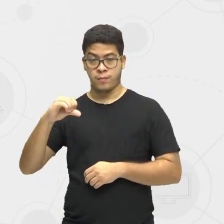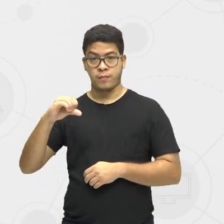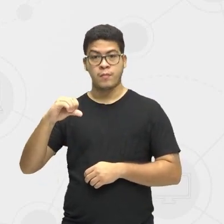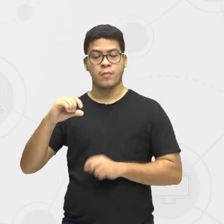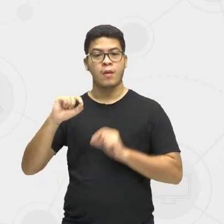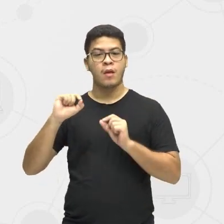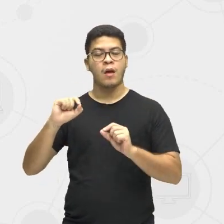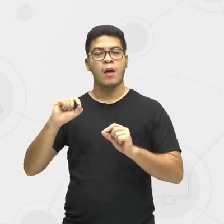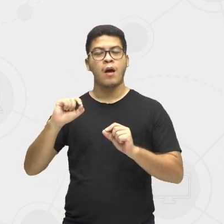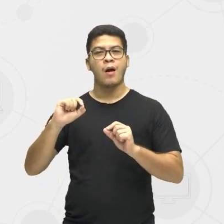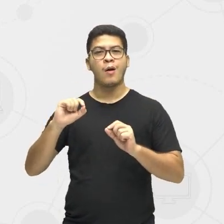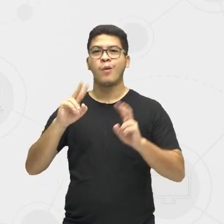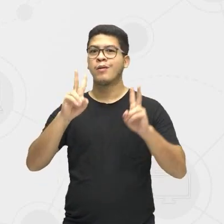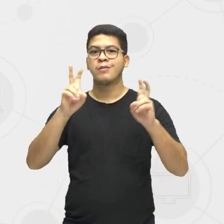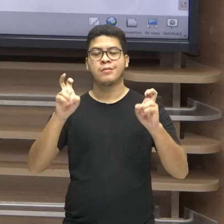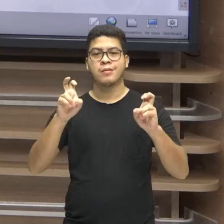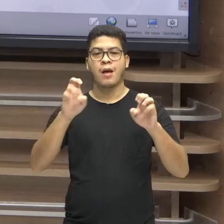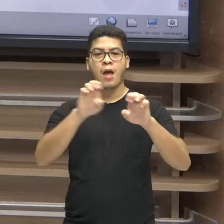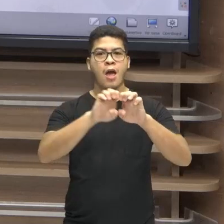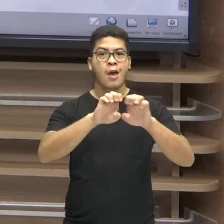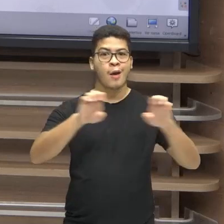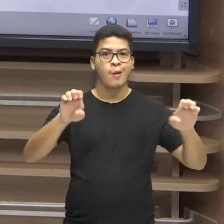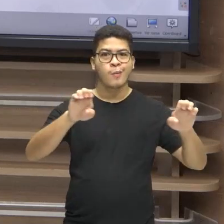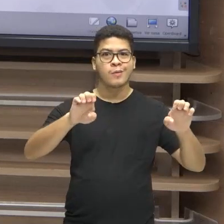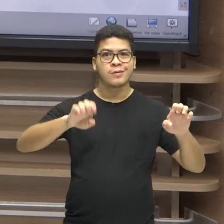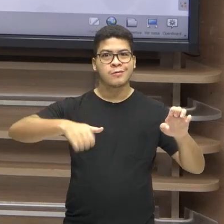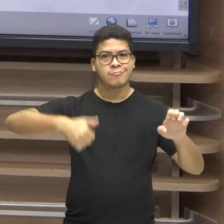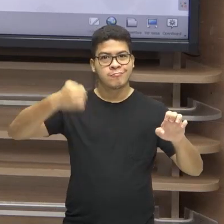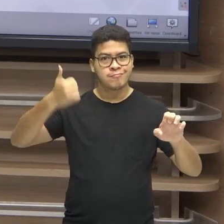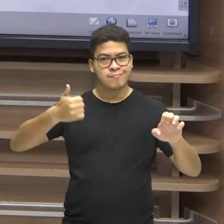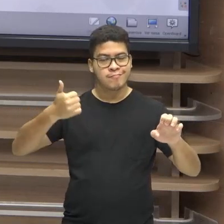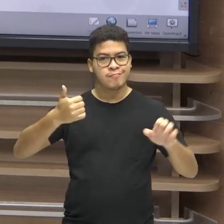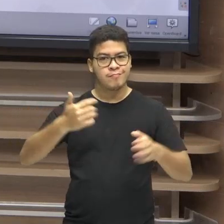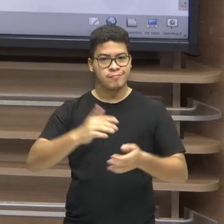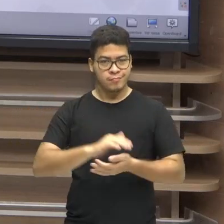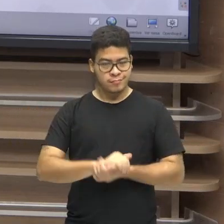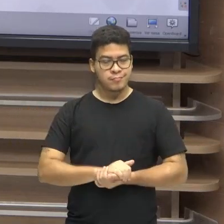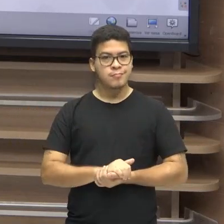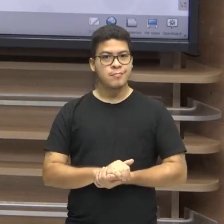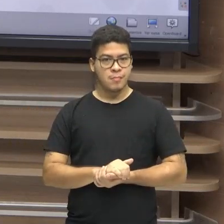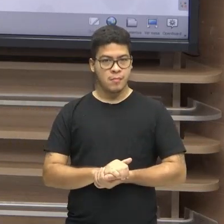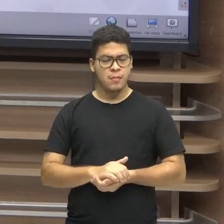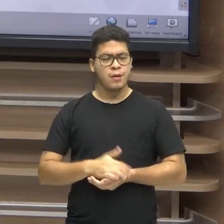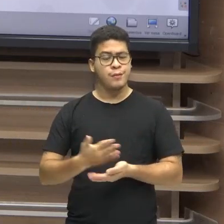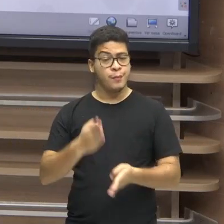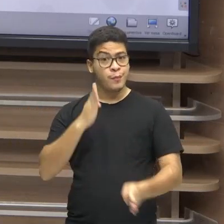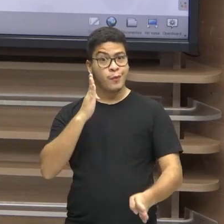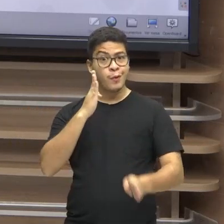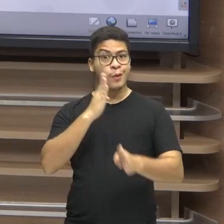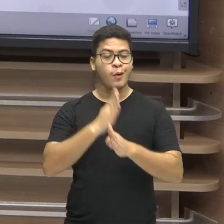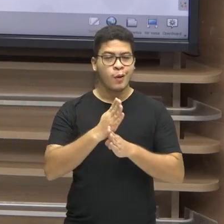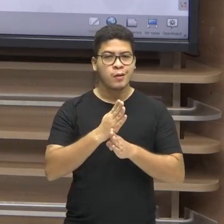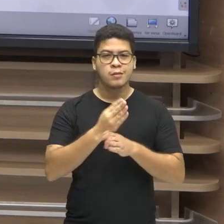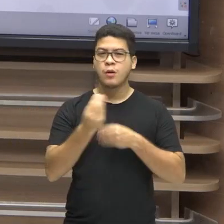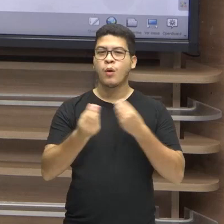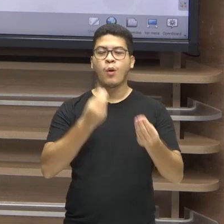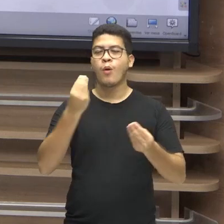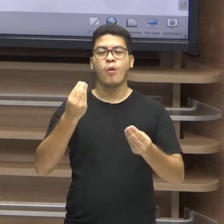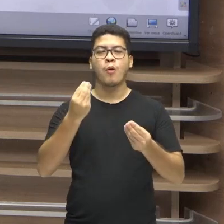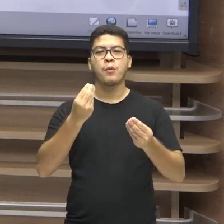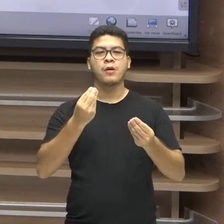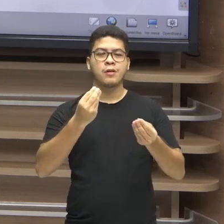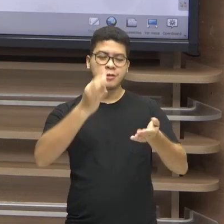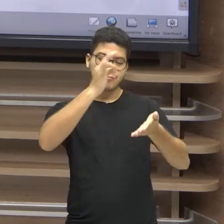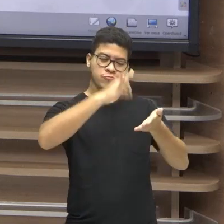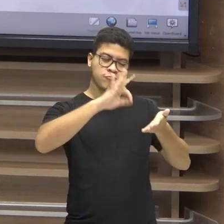as equações do primeiro grau. Vamos conhecer o que é uma equação do primeiro grau e como a gente resolve uma equação do primeiro grau,